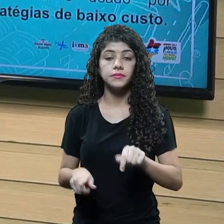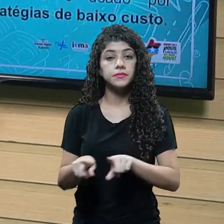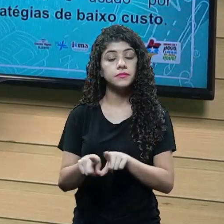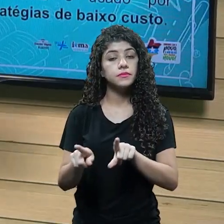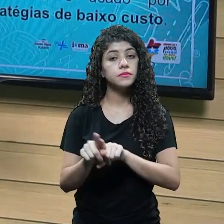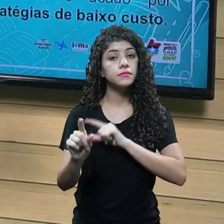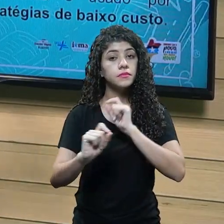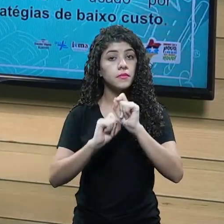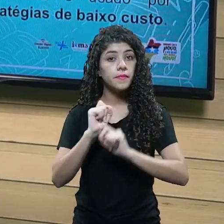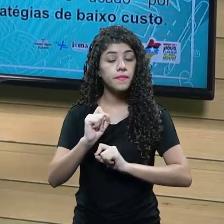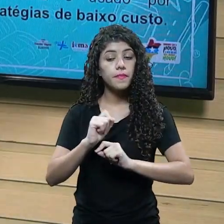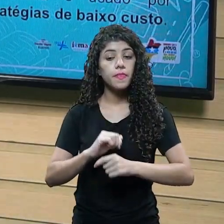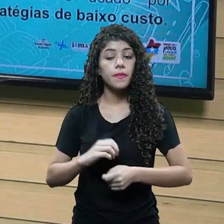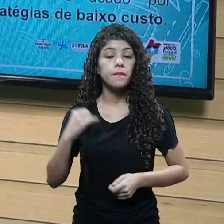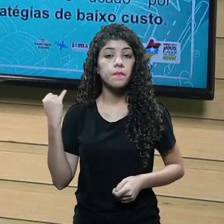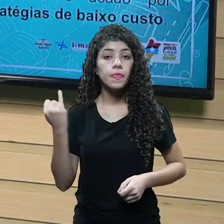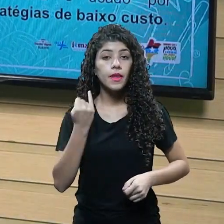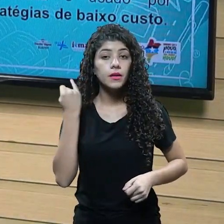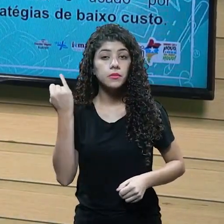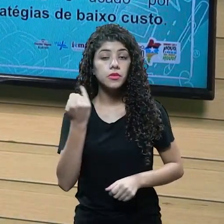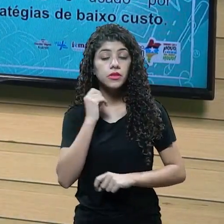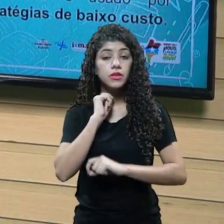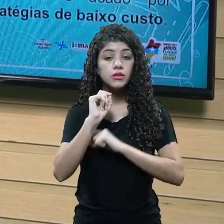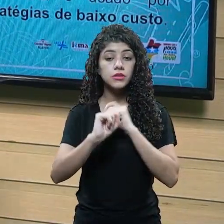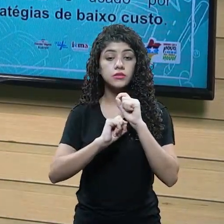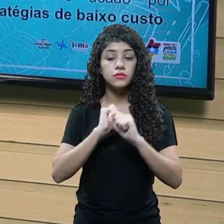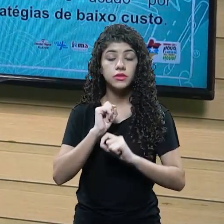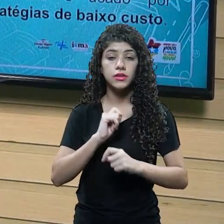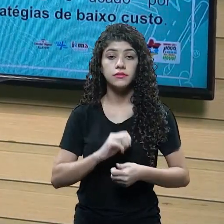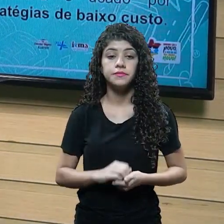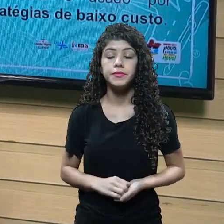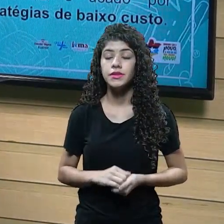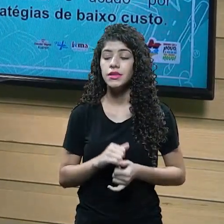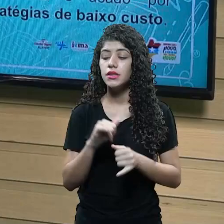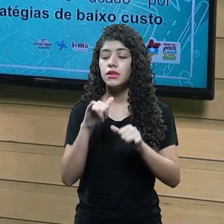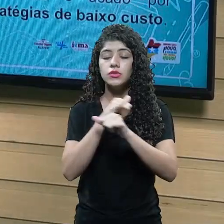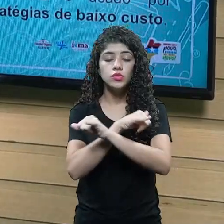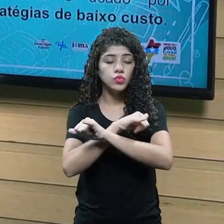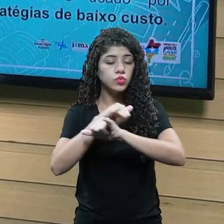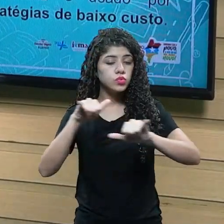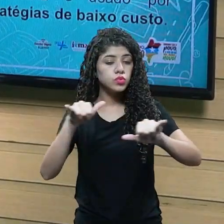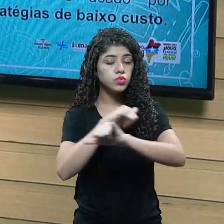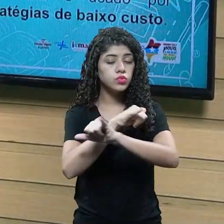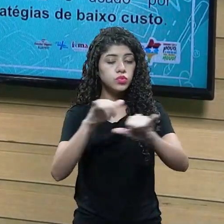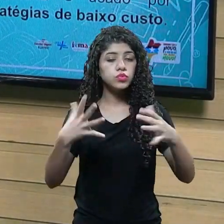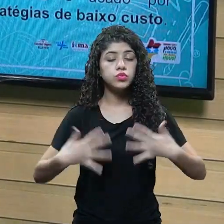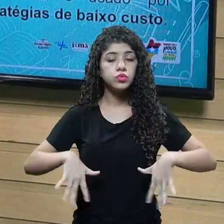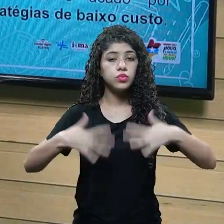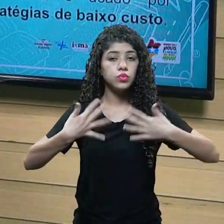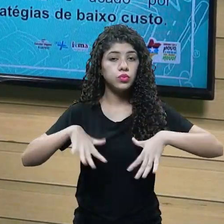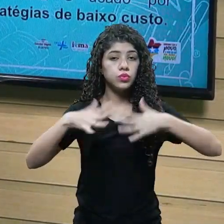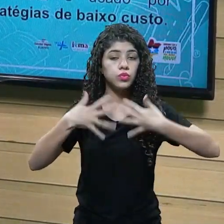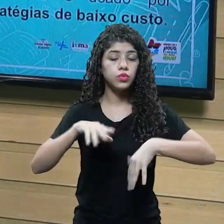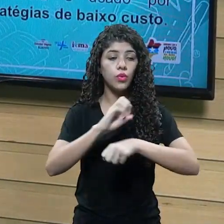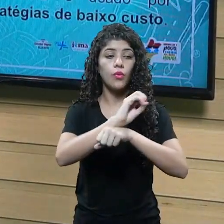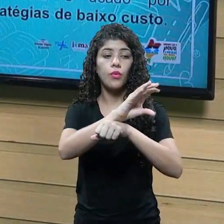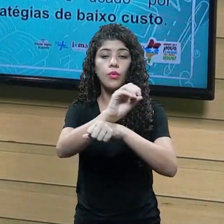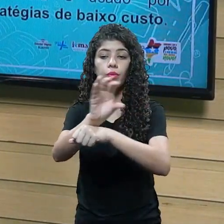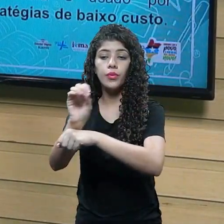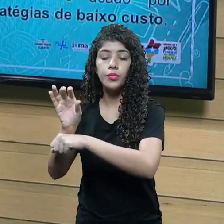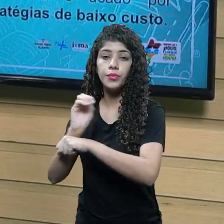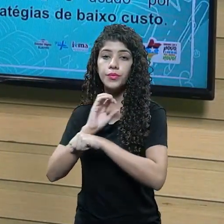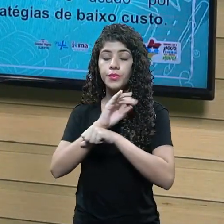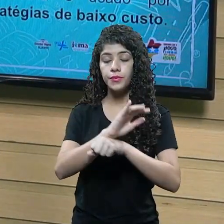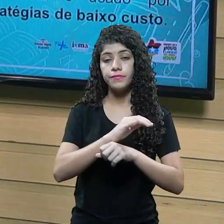ponto, que é um grande fator que pode prejudicar o marketing, tá? É a enxurrada de informações vindas de todos os lugares. A gente observa que as situações,